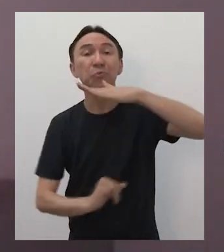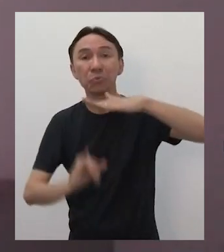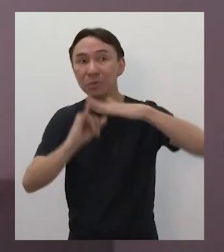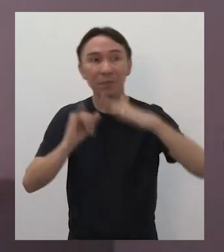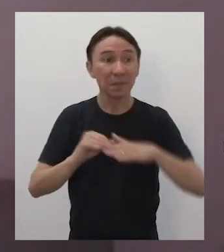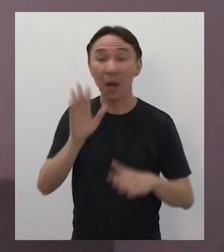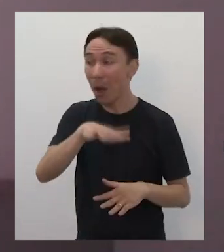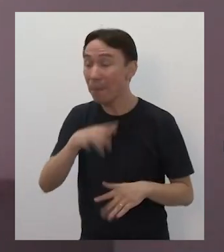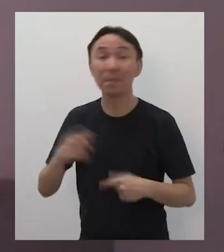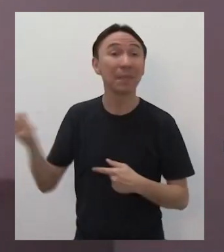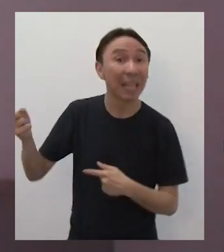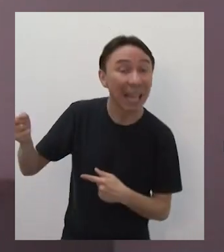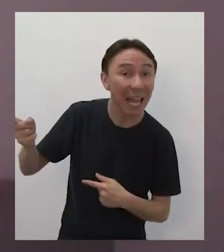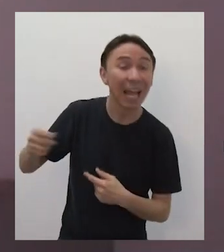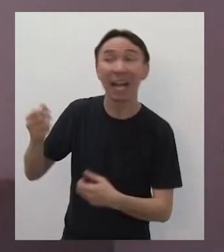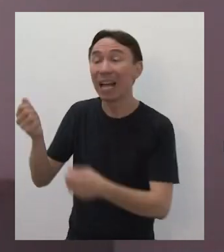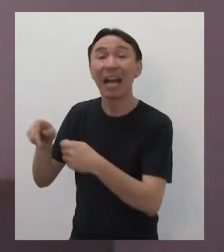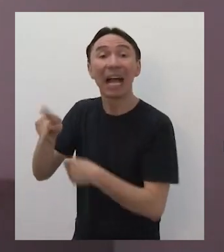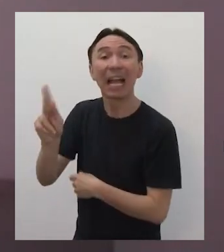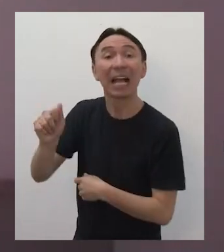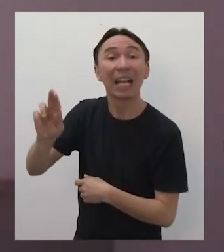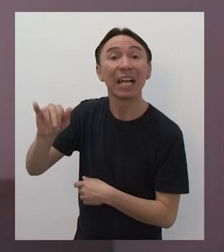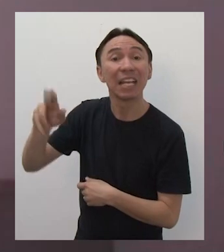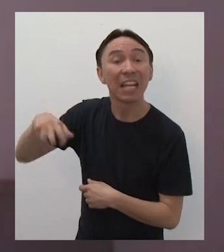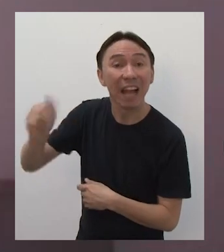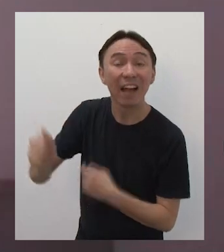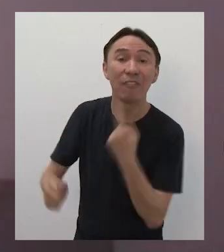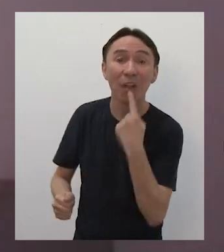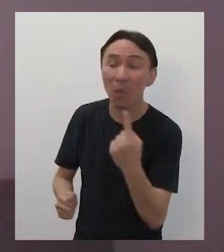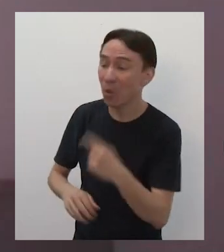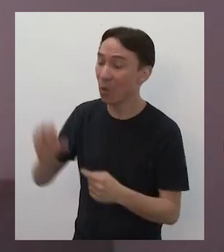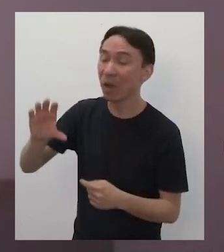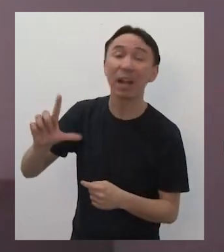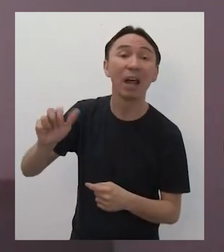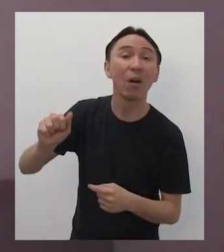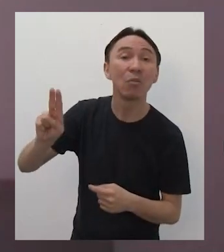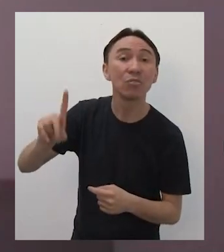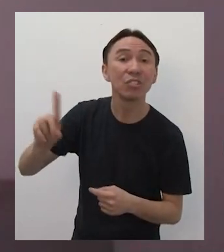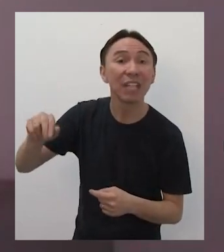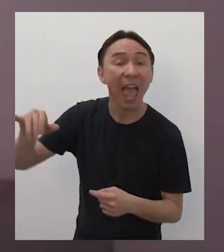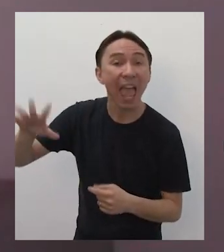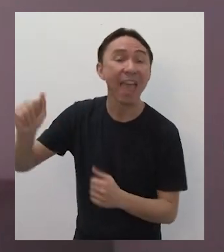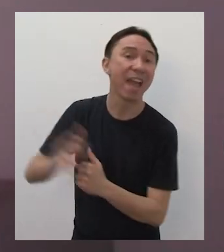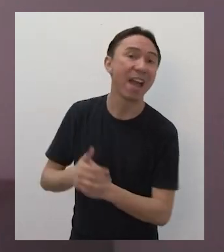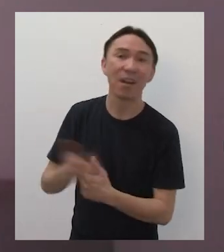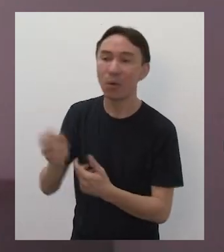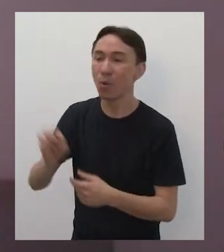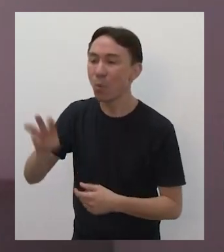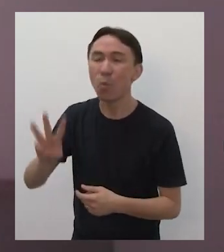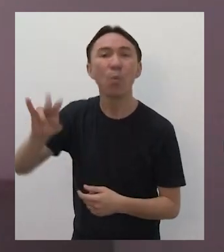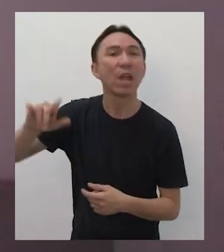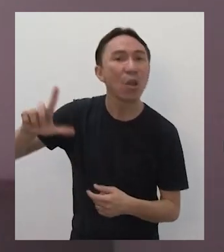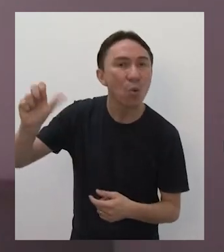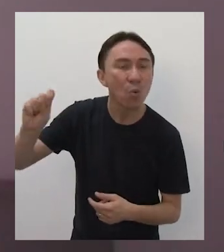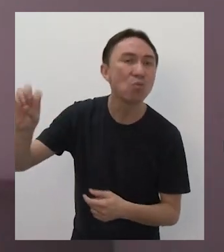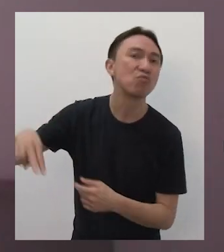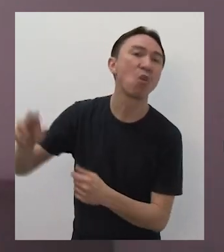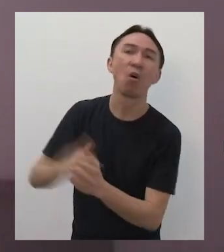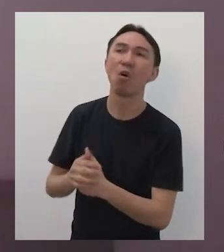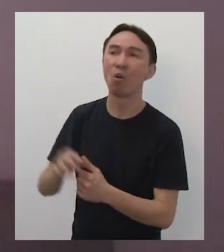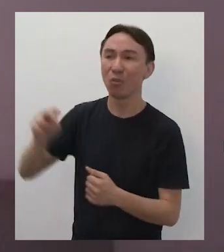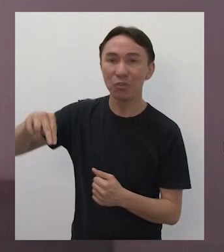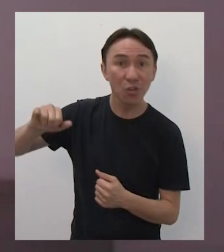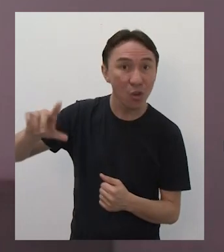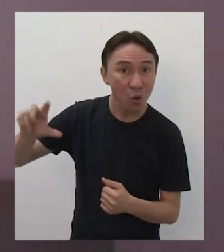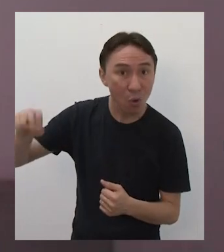mundo. Nossa, sabe o que a Karina falou? Sabe o que a Claudineia falou? O Wilson, o Nilson? Eu vou contar para todo mundo.